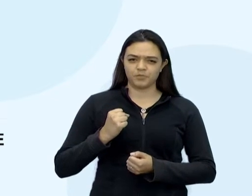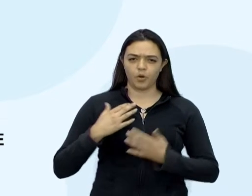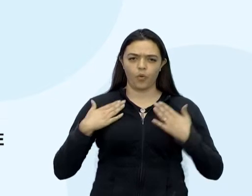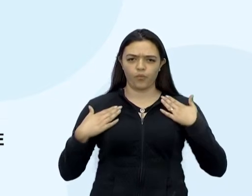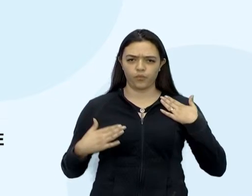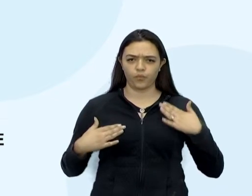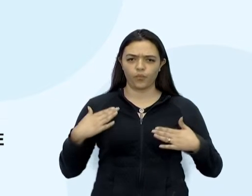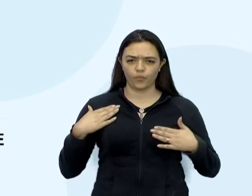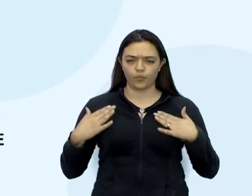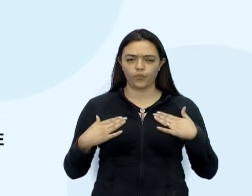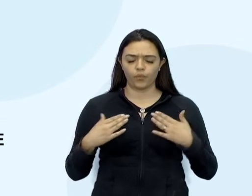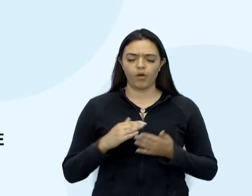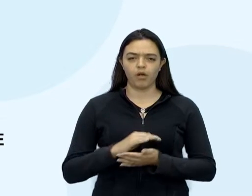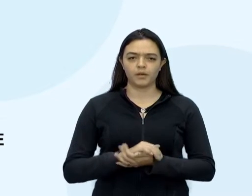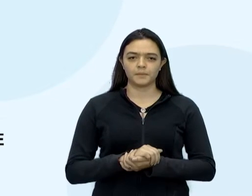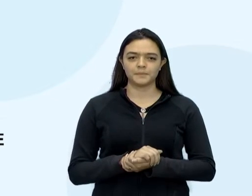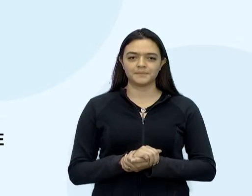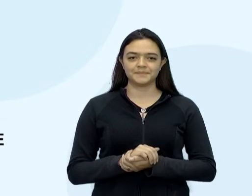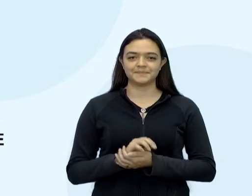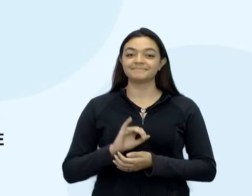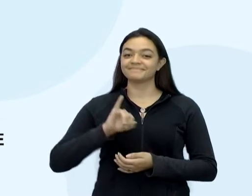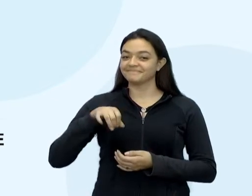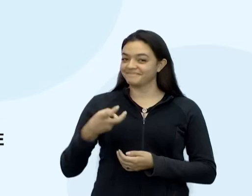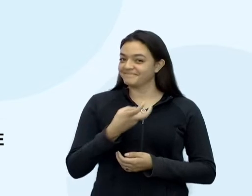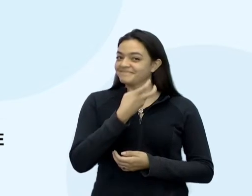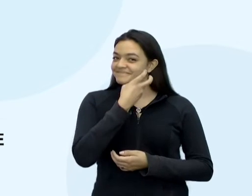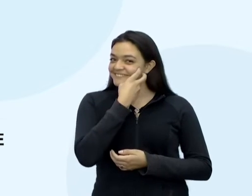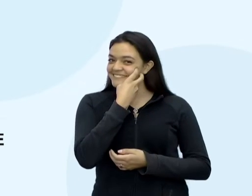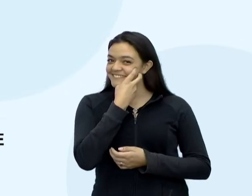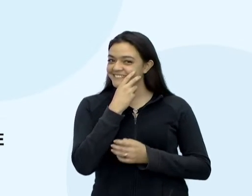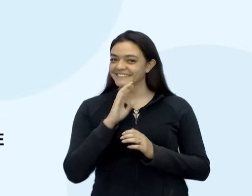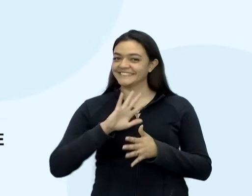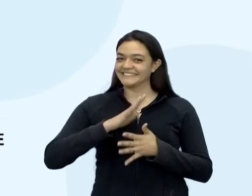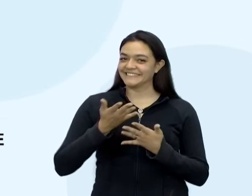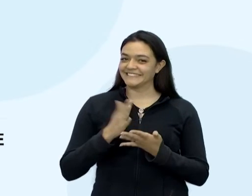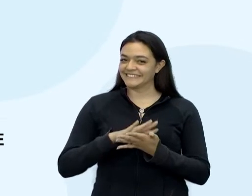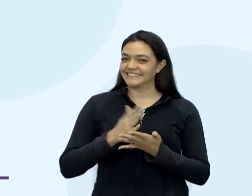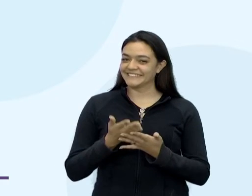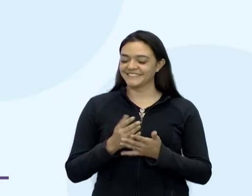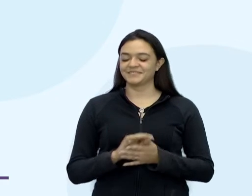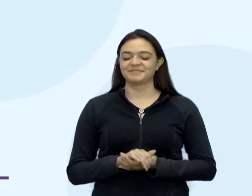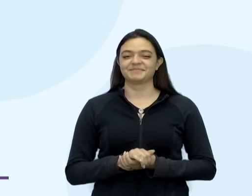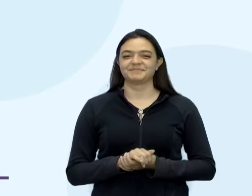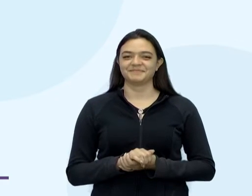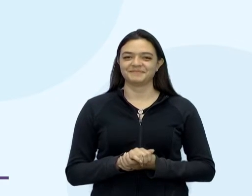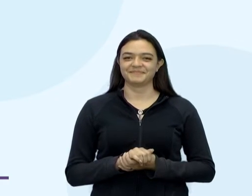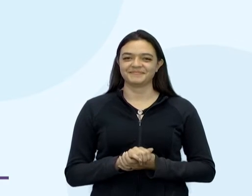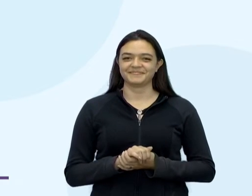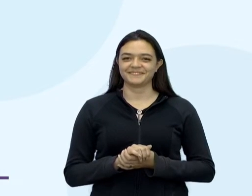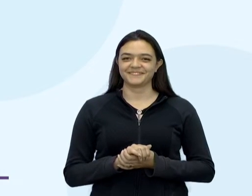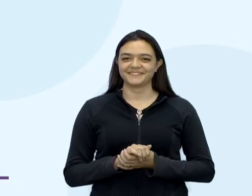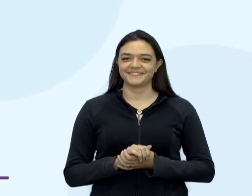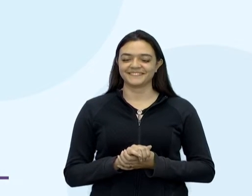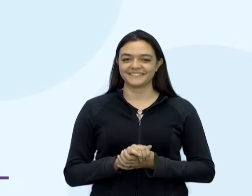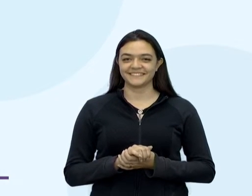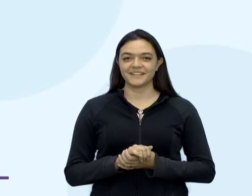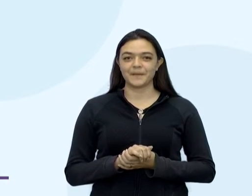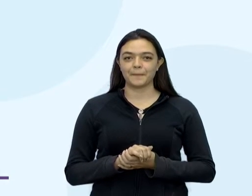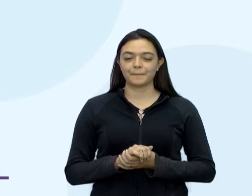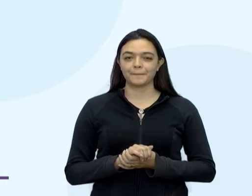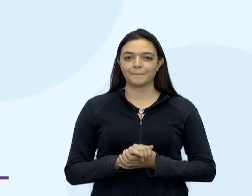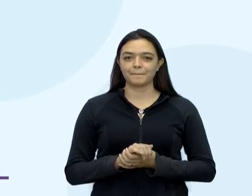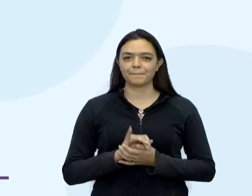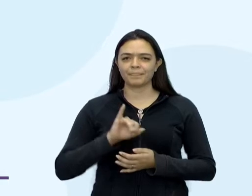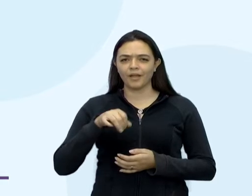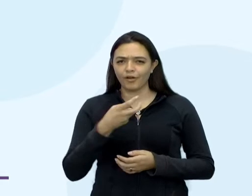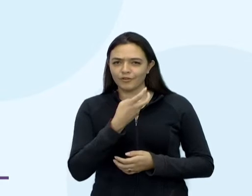comemorar e chegar ali a Jennifer, né? Fazendo aí a inter-relação também entre o pessoal de Libras. Ô Jennifer,